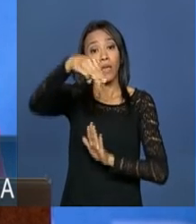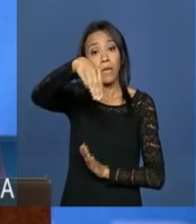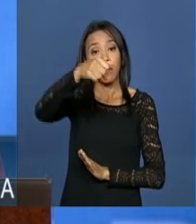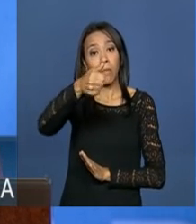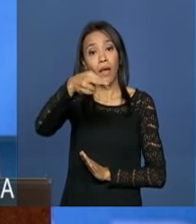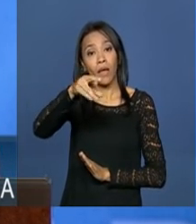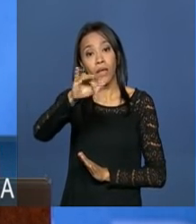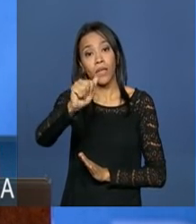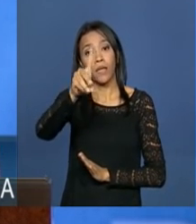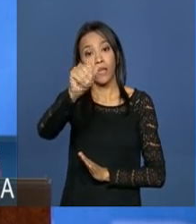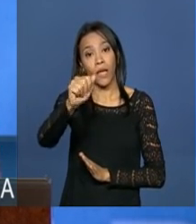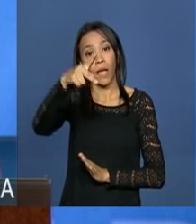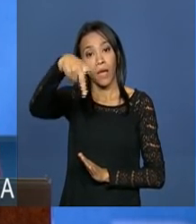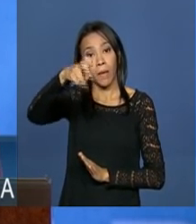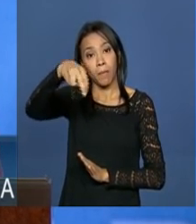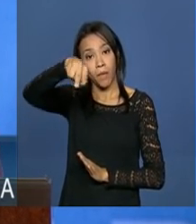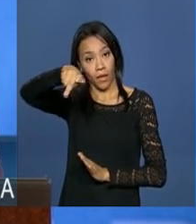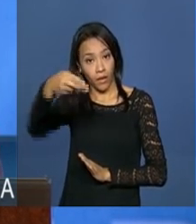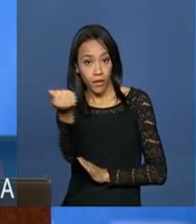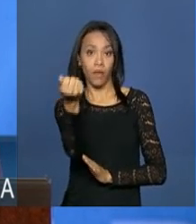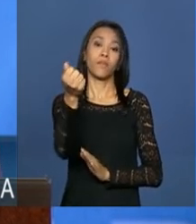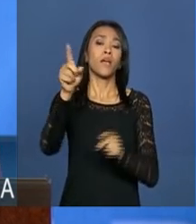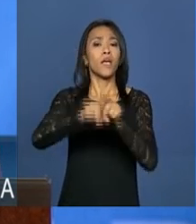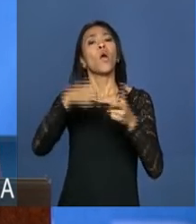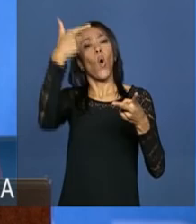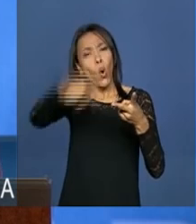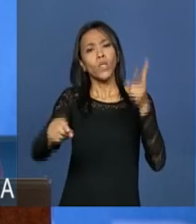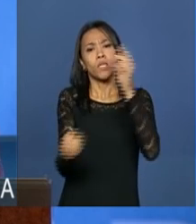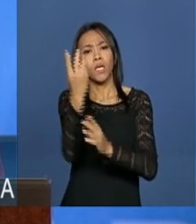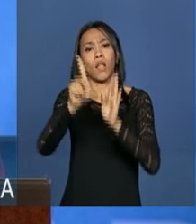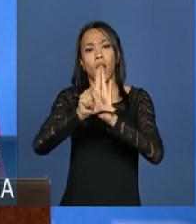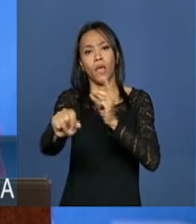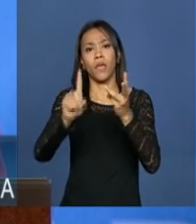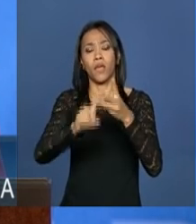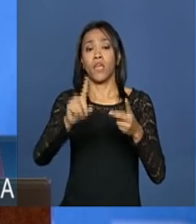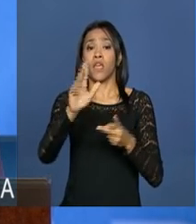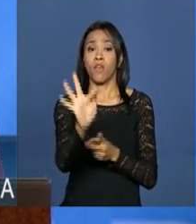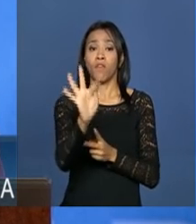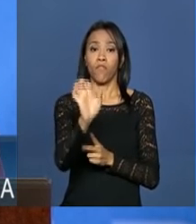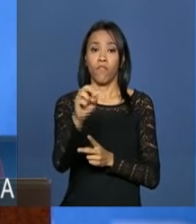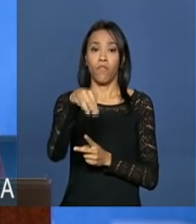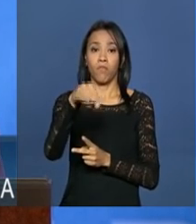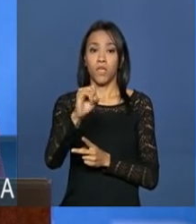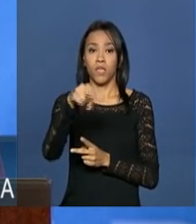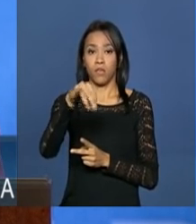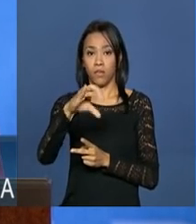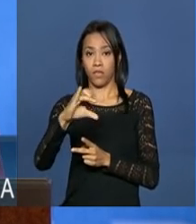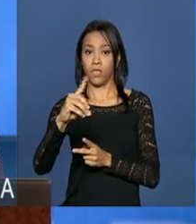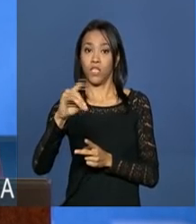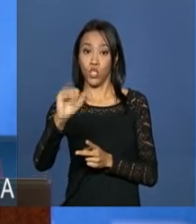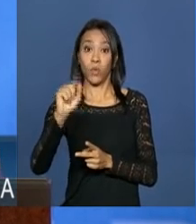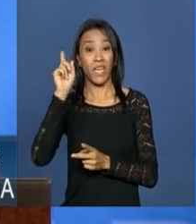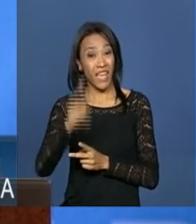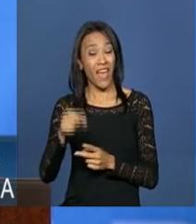Penha primeiro e agora a lei do feminicídio que transformou em crime ediondo